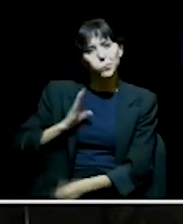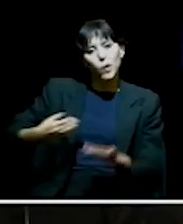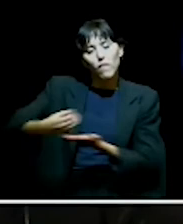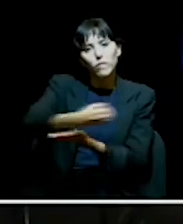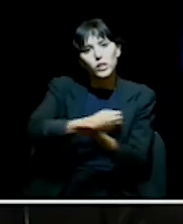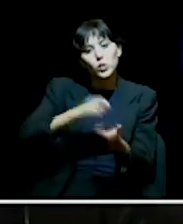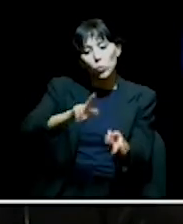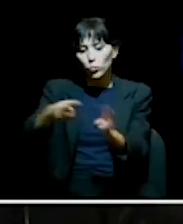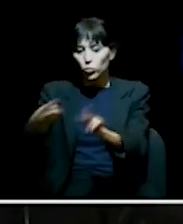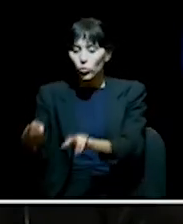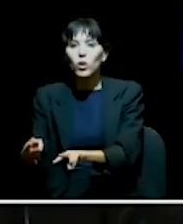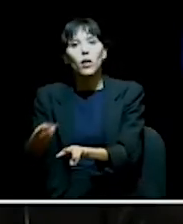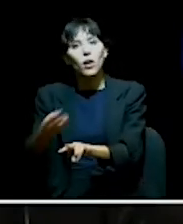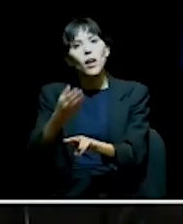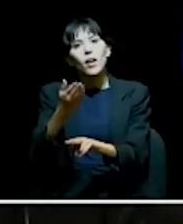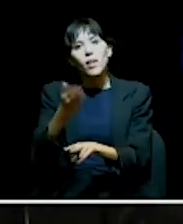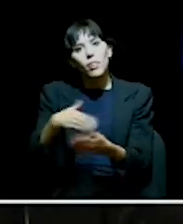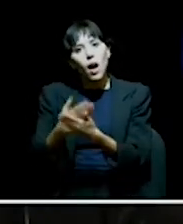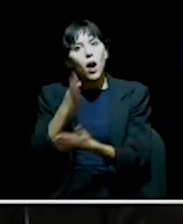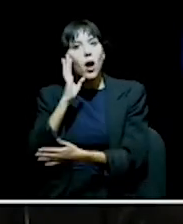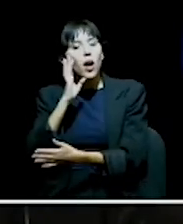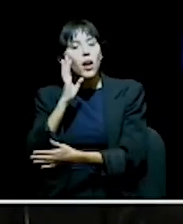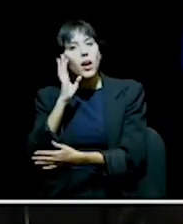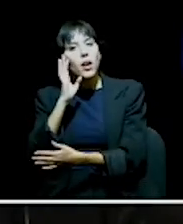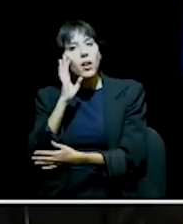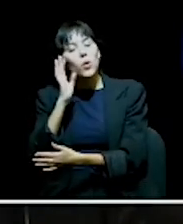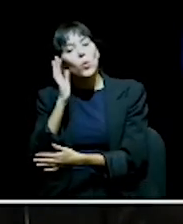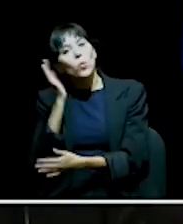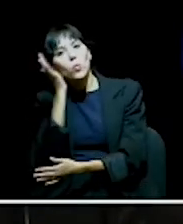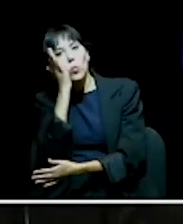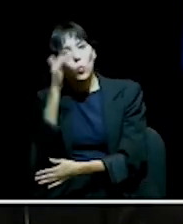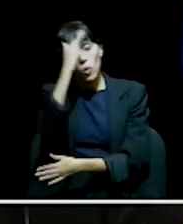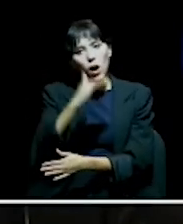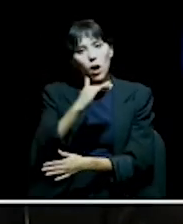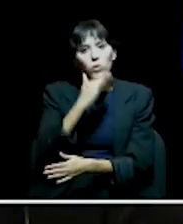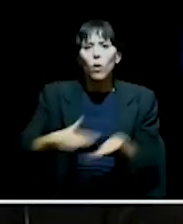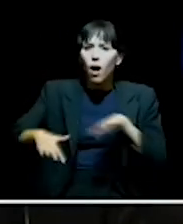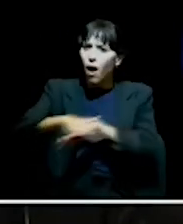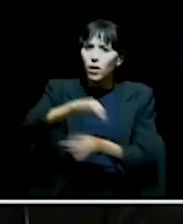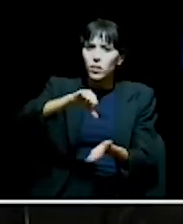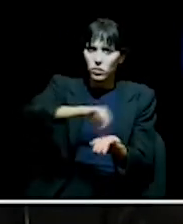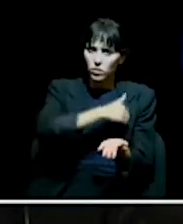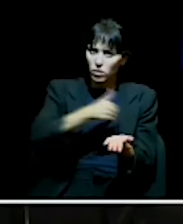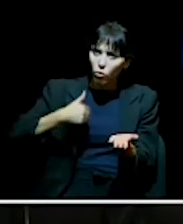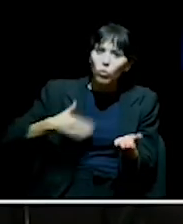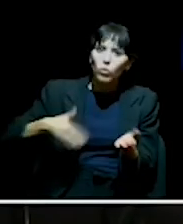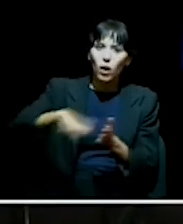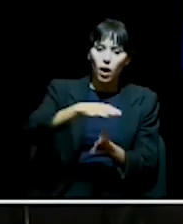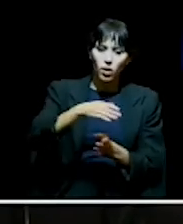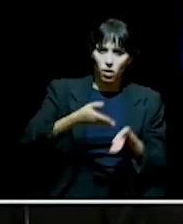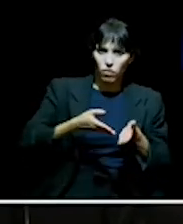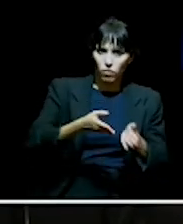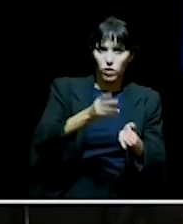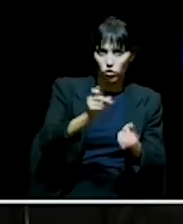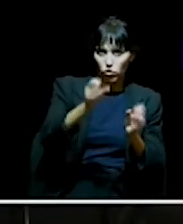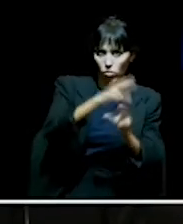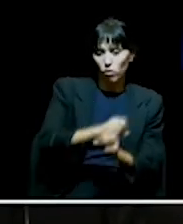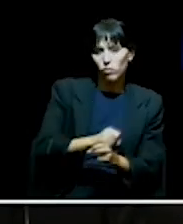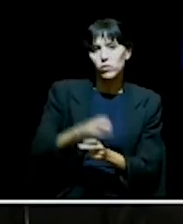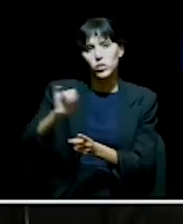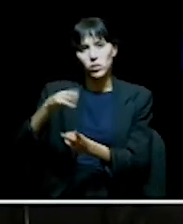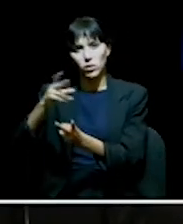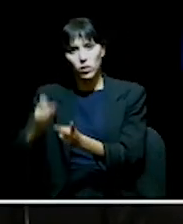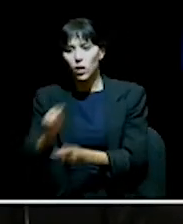residências universitárias. Podemos construir os centros de saúde em falta nas freguesias das Avenidas Novas e de Santa Clara. Podemos plantar árvores em todas as